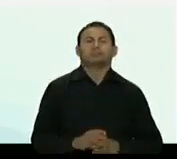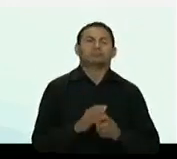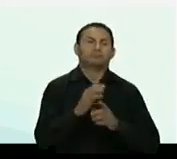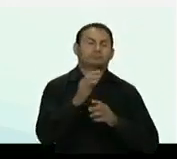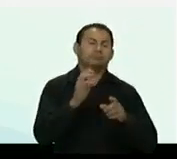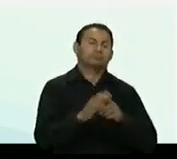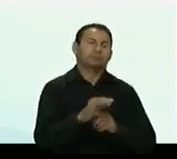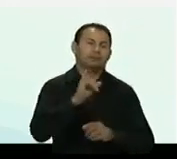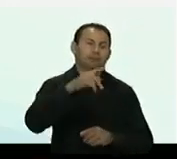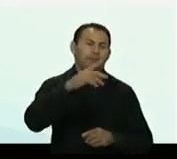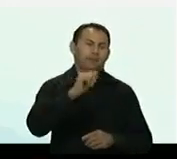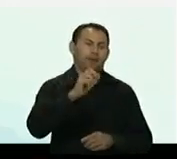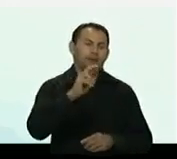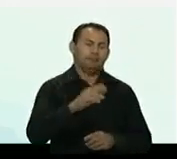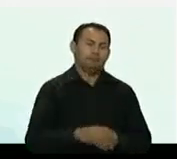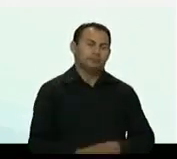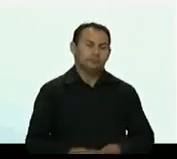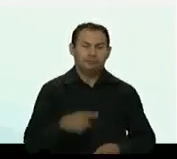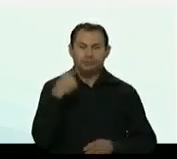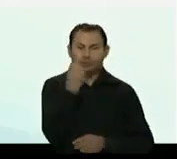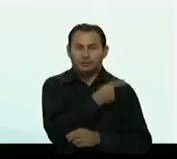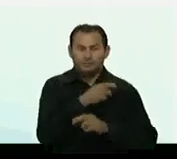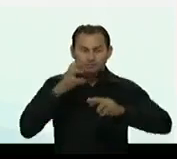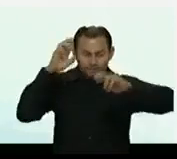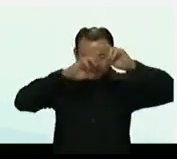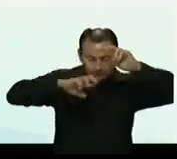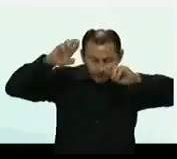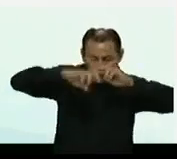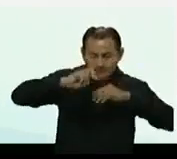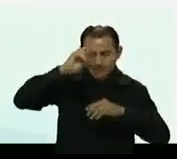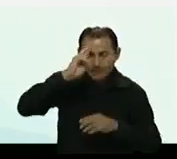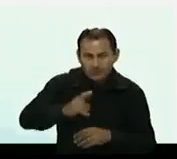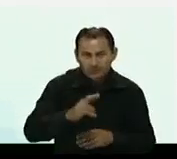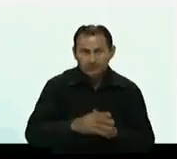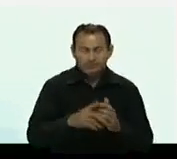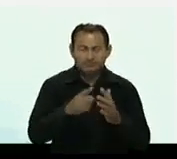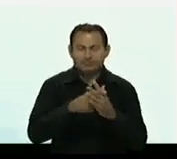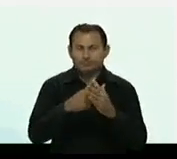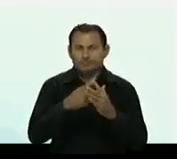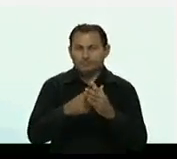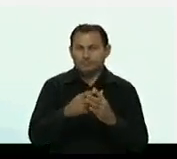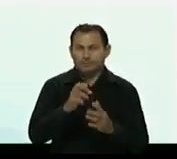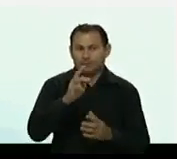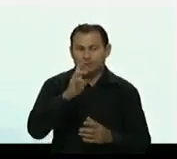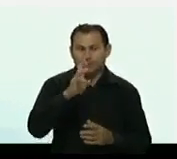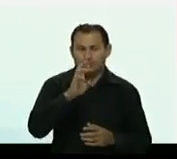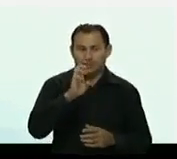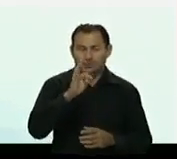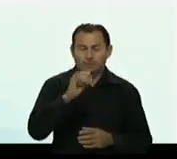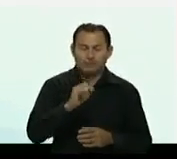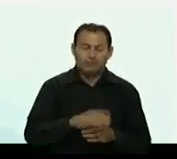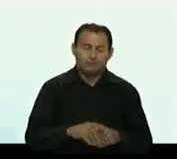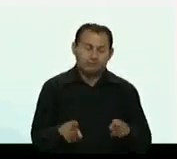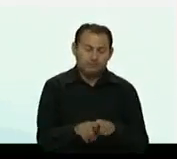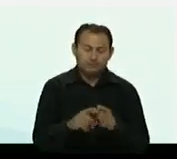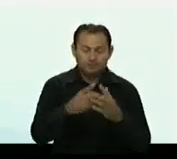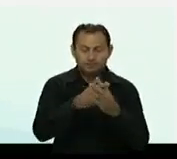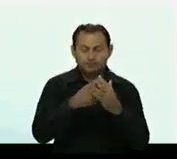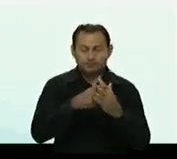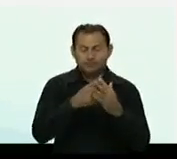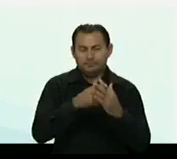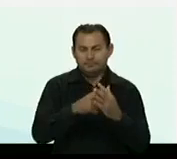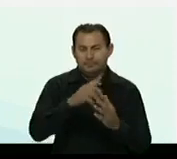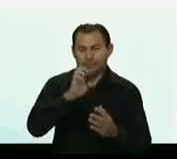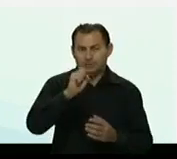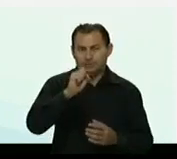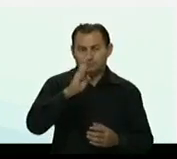função ímpar. Se fôssemos analisar ela como uma razão, lá no triângulo retângulo, por exemplo, nós temos um